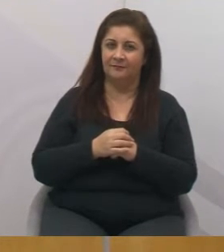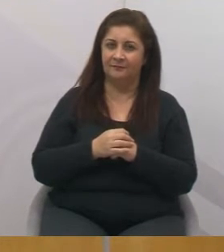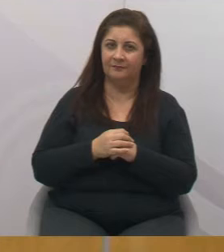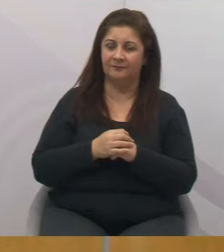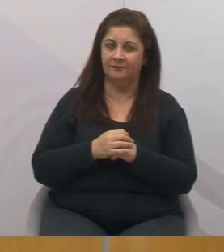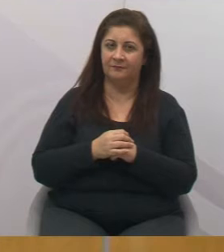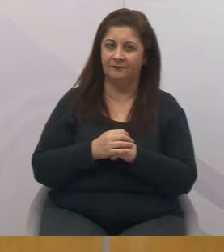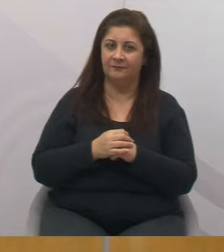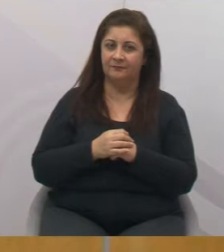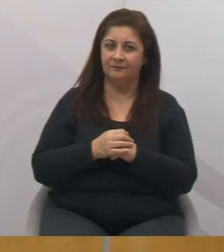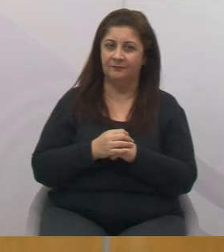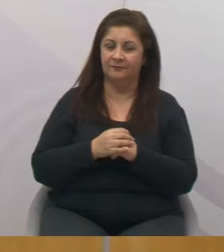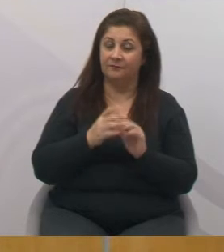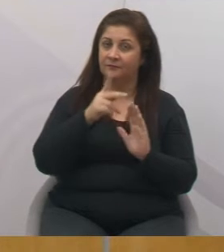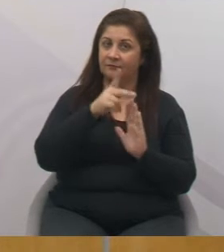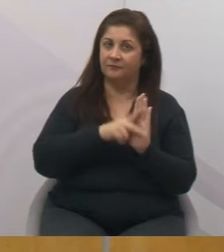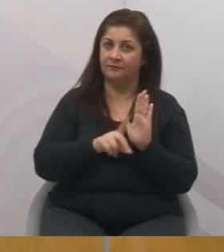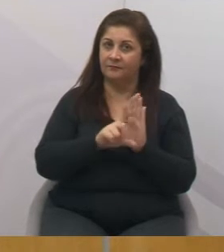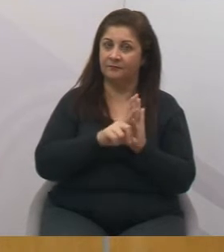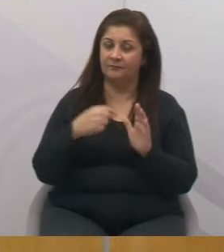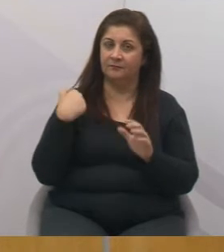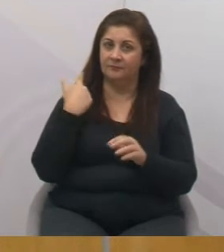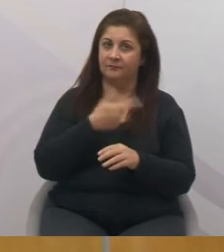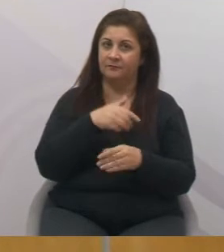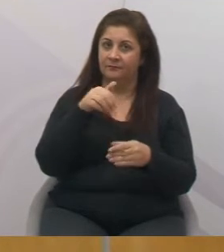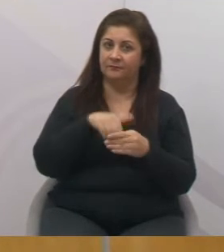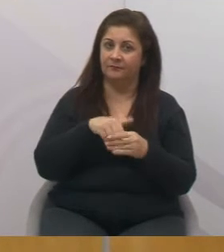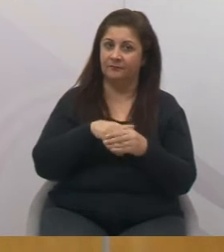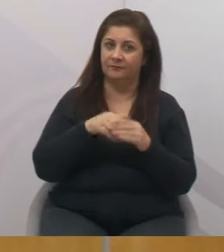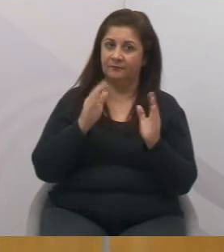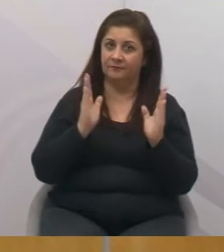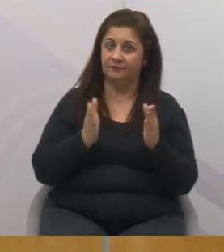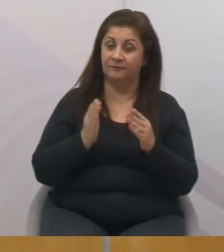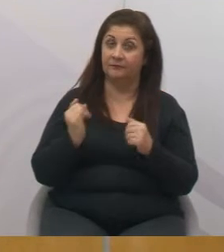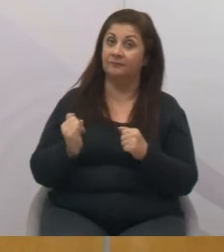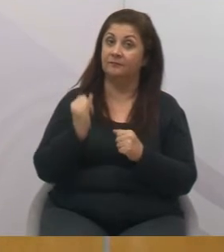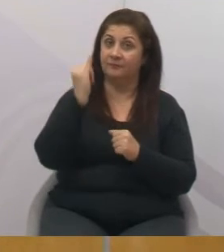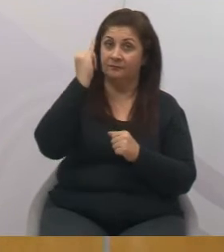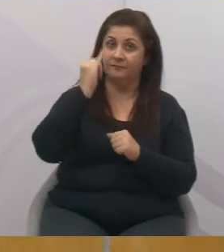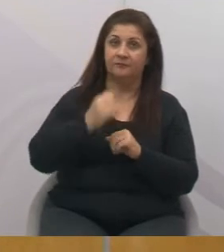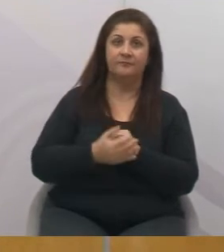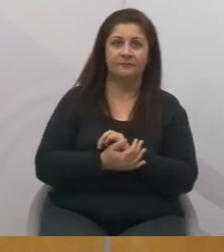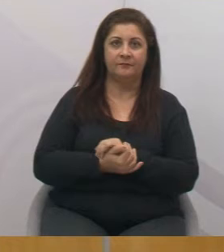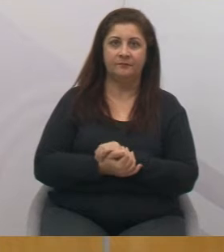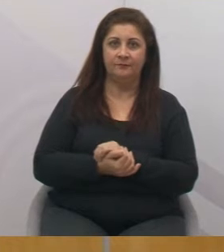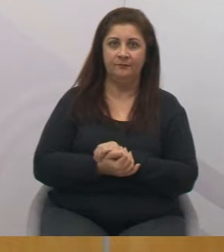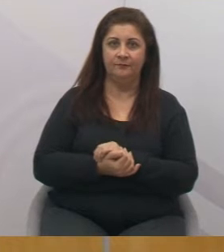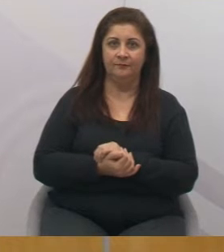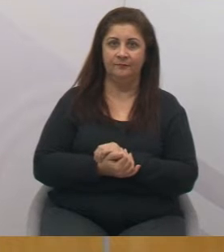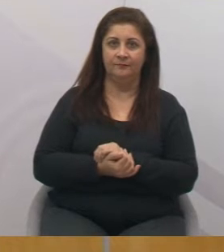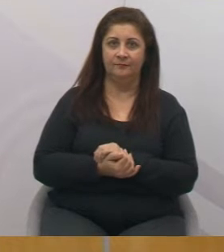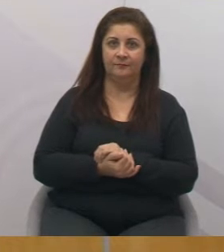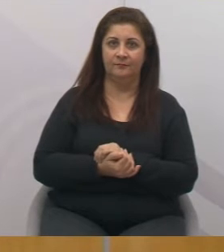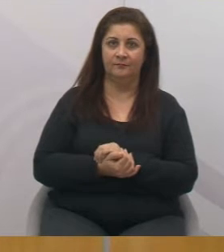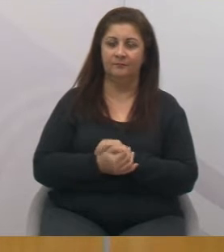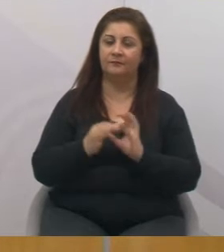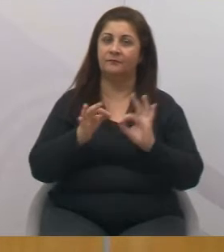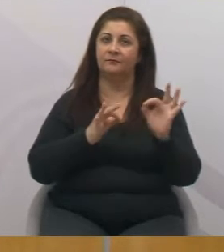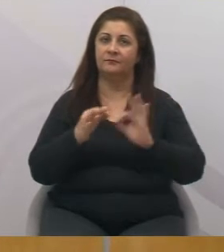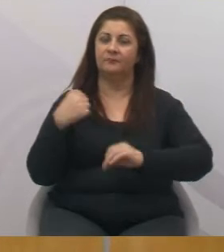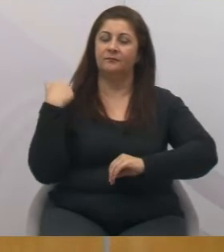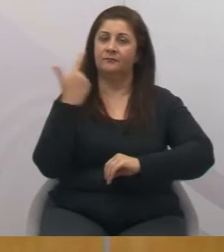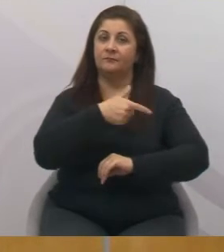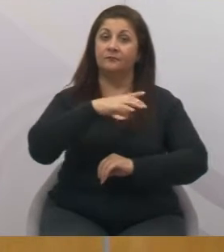dizer que esse projeto que nós estamos votando aqui, hoje, ele é muito importante. E ele estabelece em nossa cidade